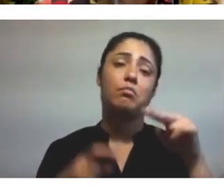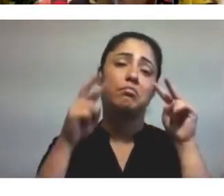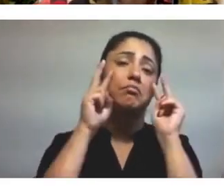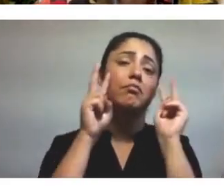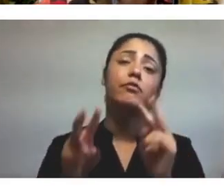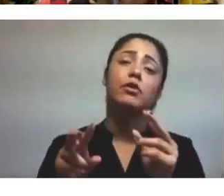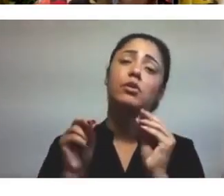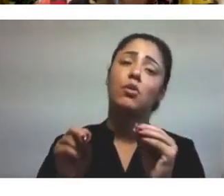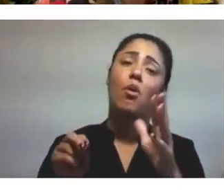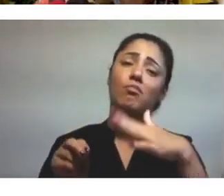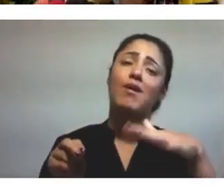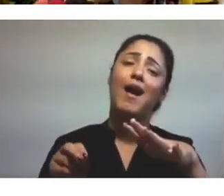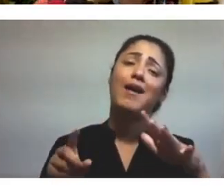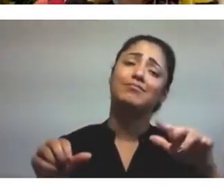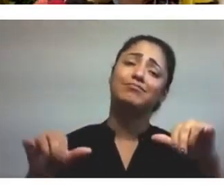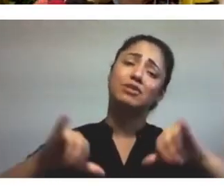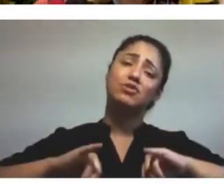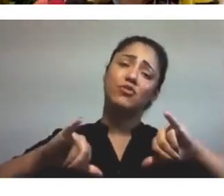de sofrimento.